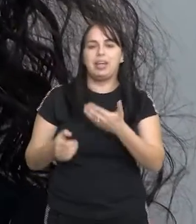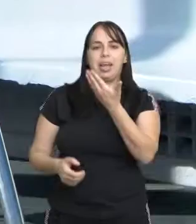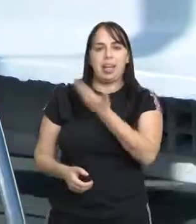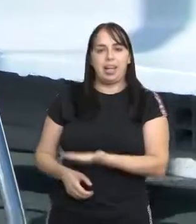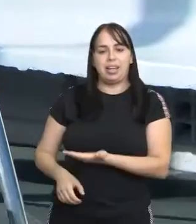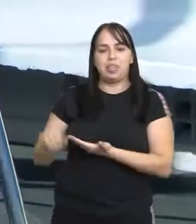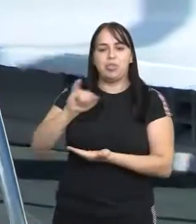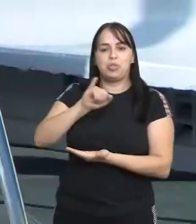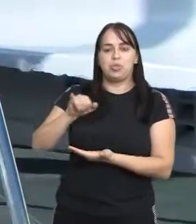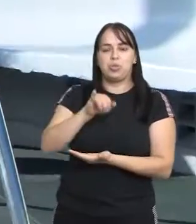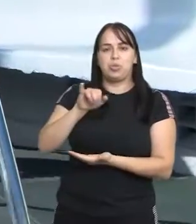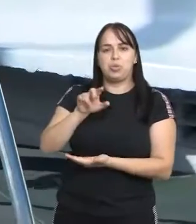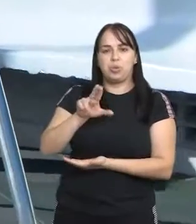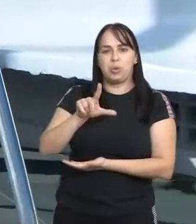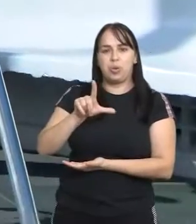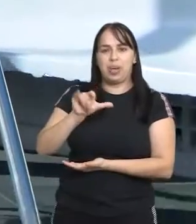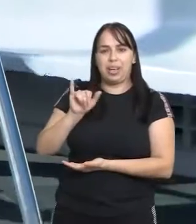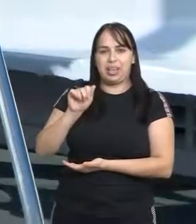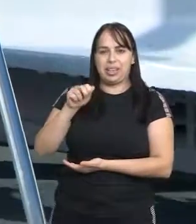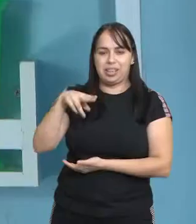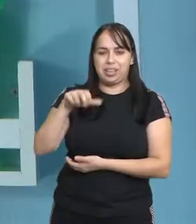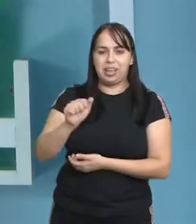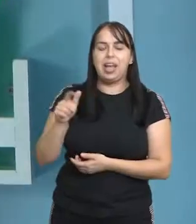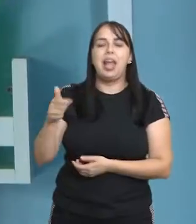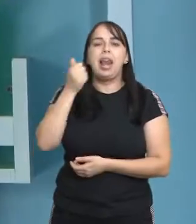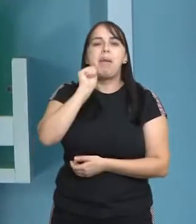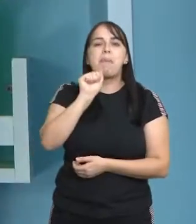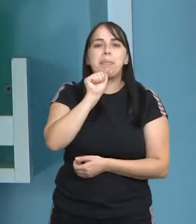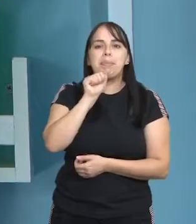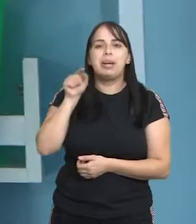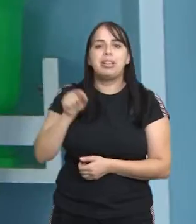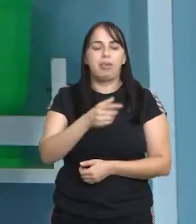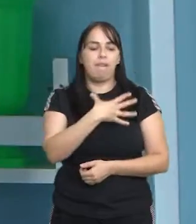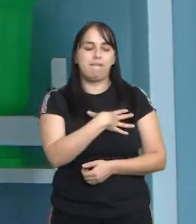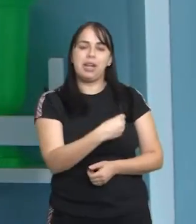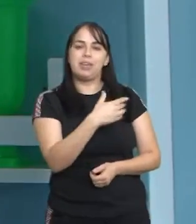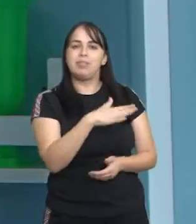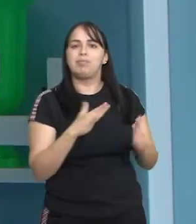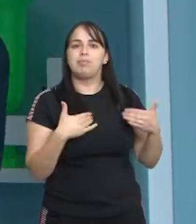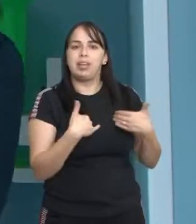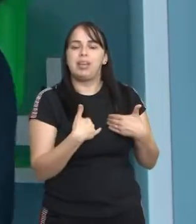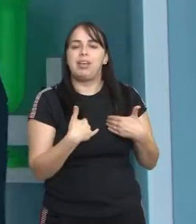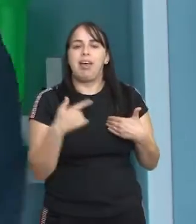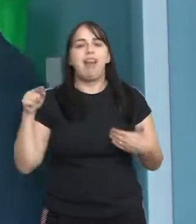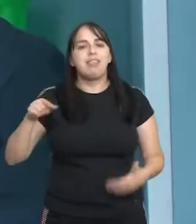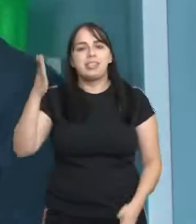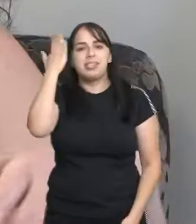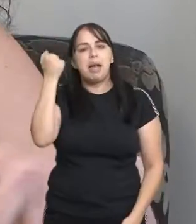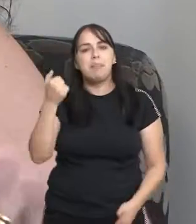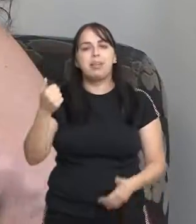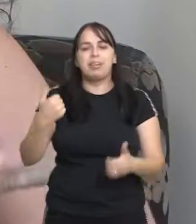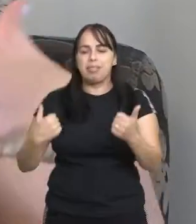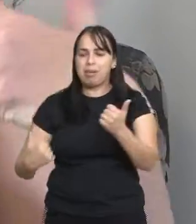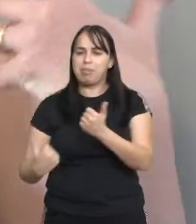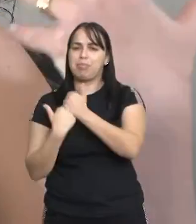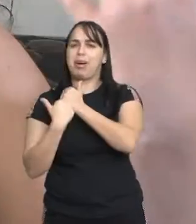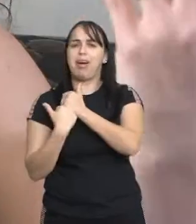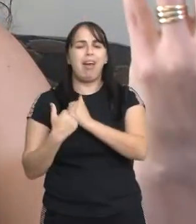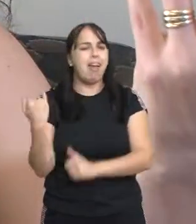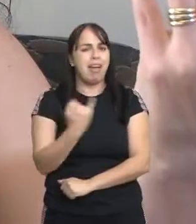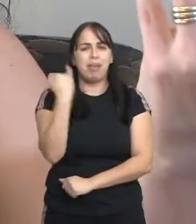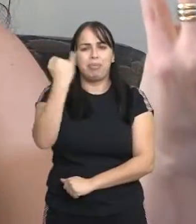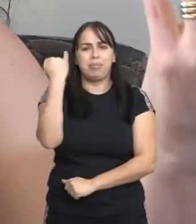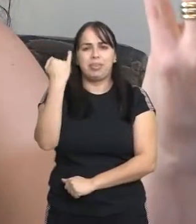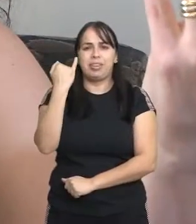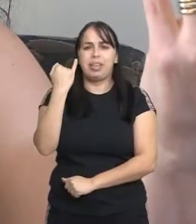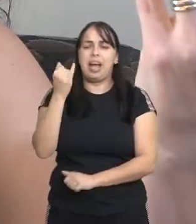uma criança autista, o Ian, de 11 anos, e sabe como é fundamental o apoio e inclusão, caminhos que, segundo ela,